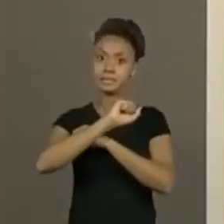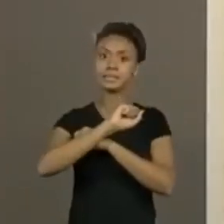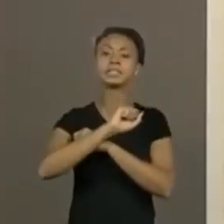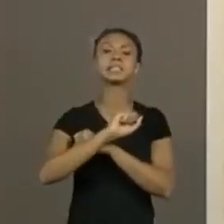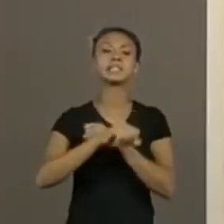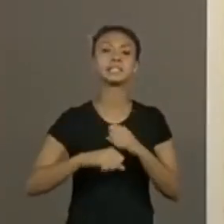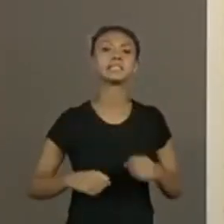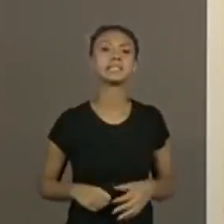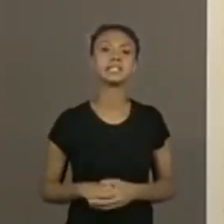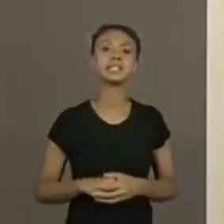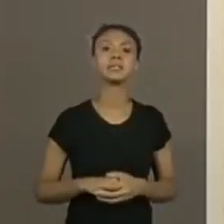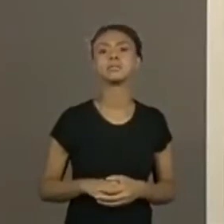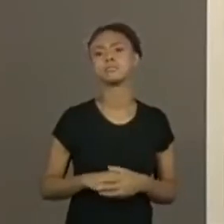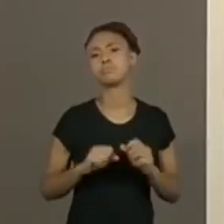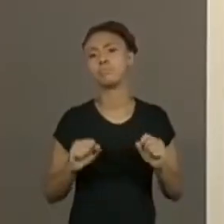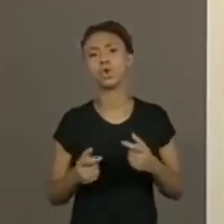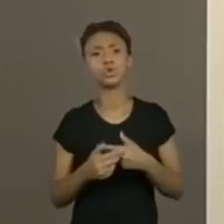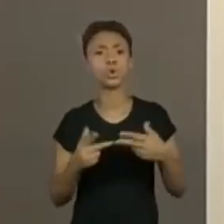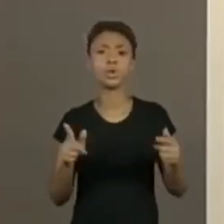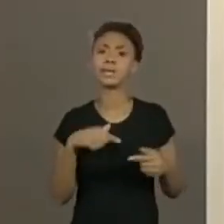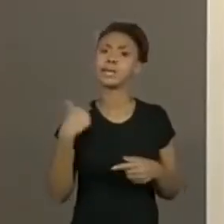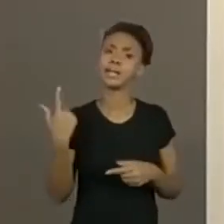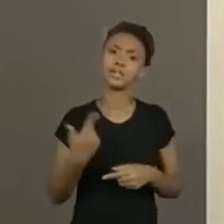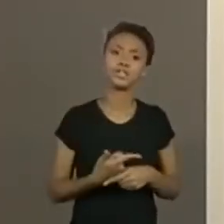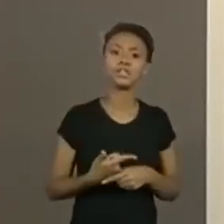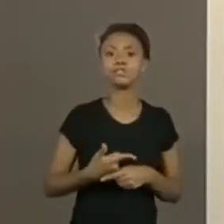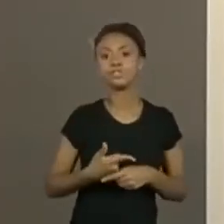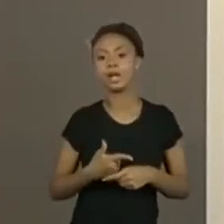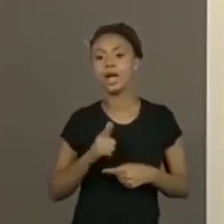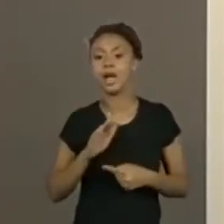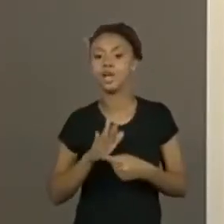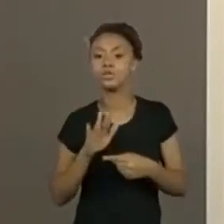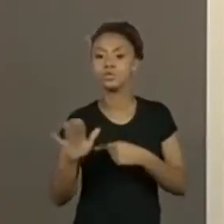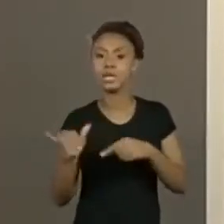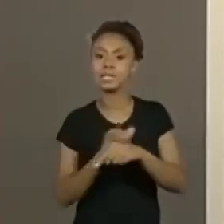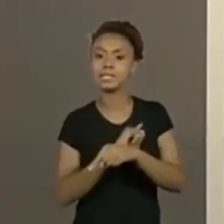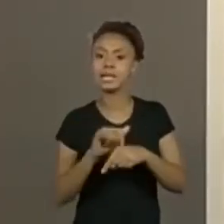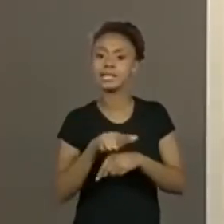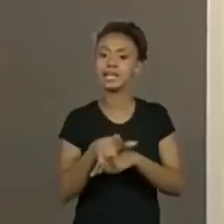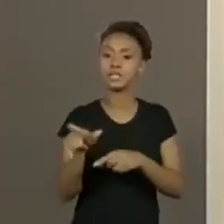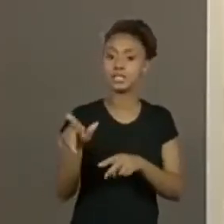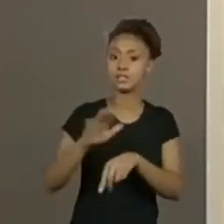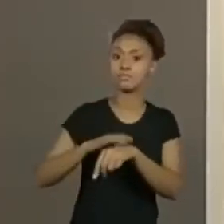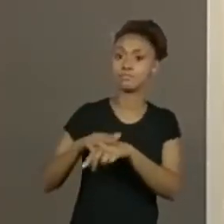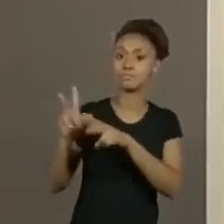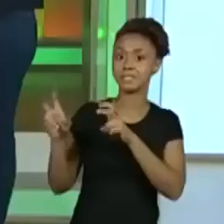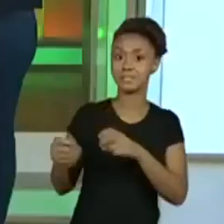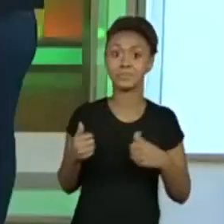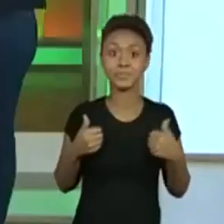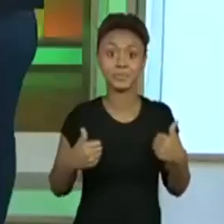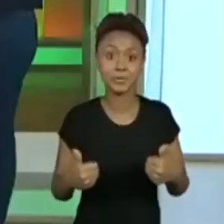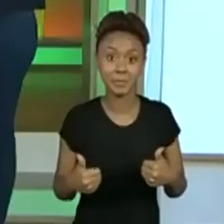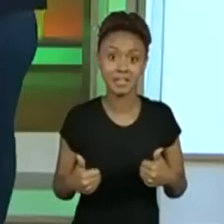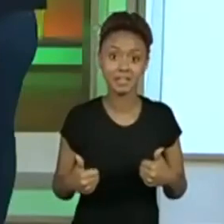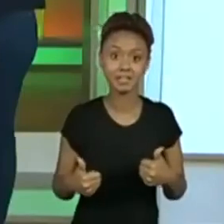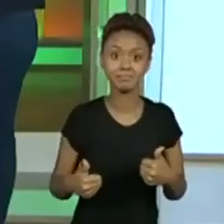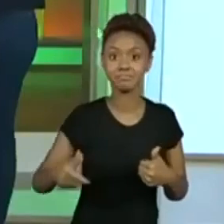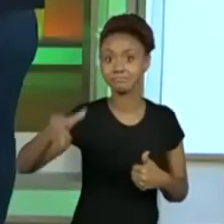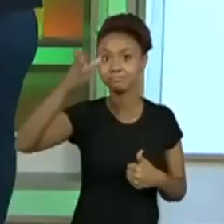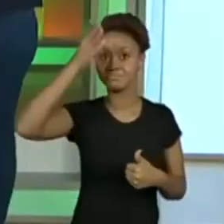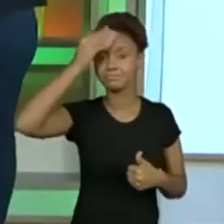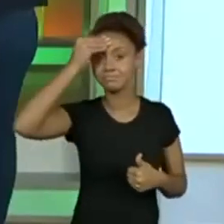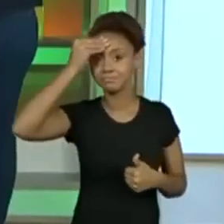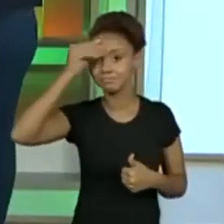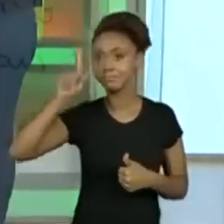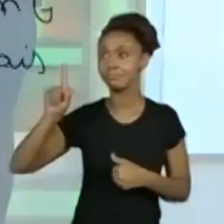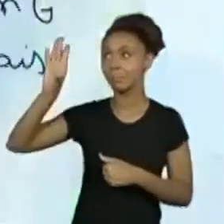de observações, situações que a gente é craque em criar para que eles percebam isso, tá bom? Tudo bem, turminha? Tudo bem, professora. Print da tela para a gente ir